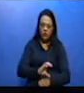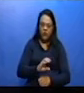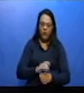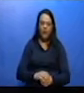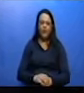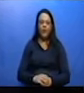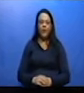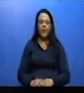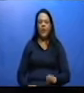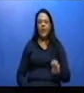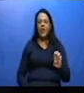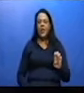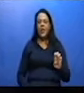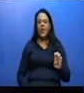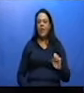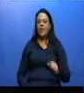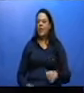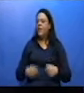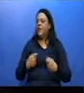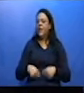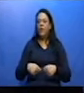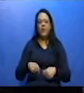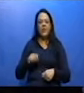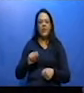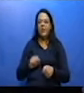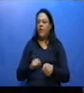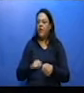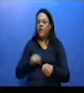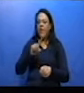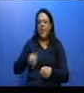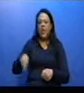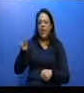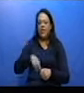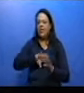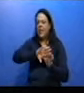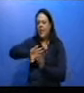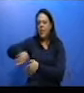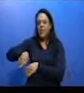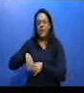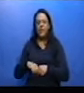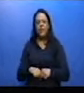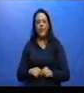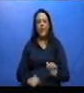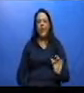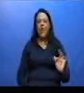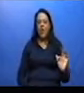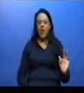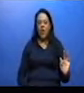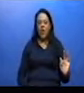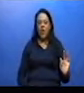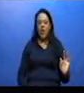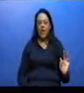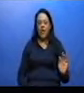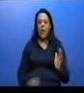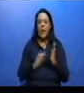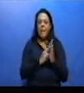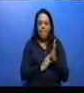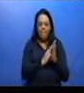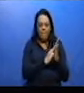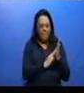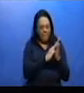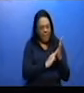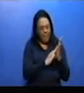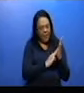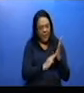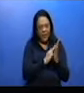Letra E, a professora falou, risca, não precisa fazer. E letra F, pinte os estados